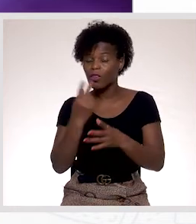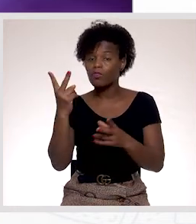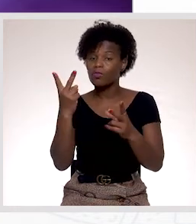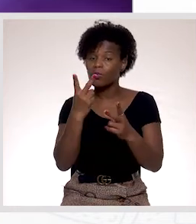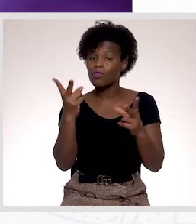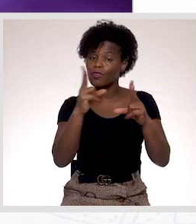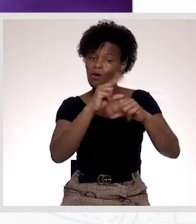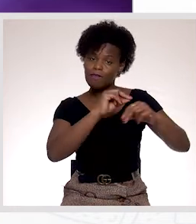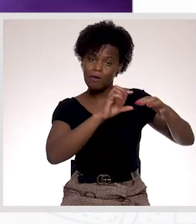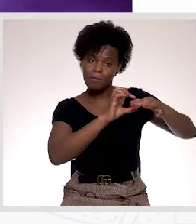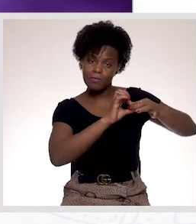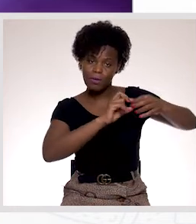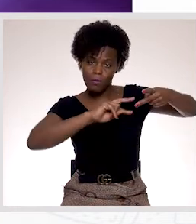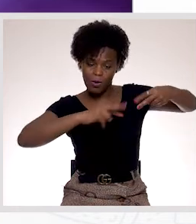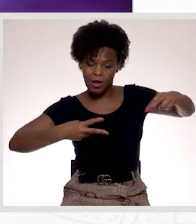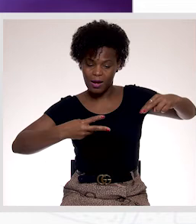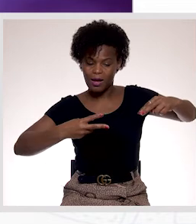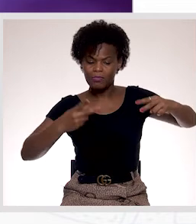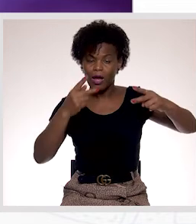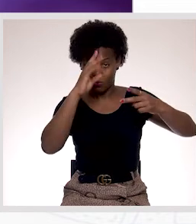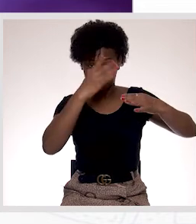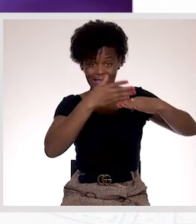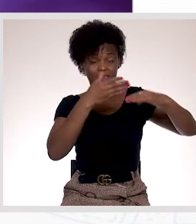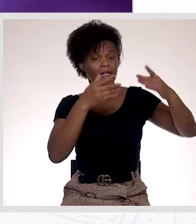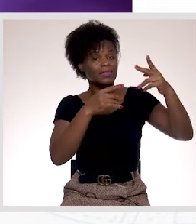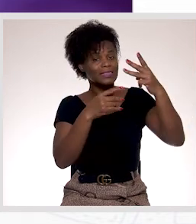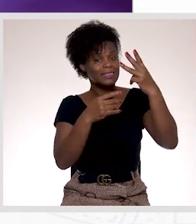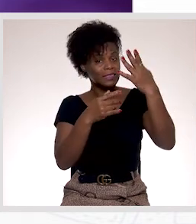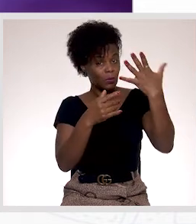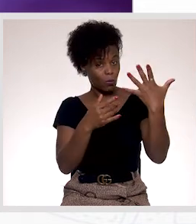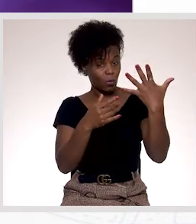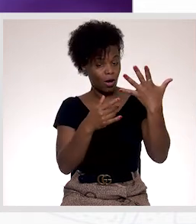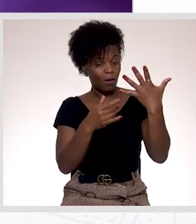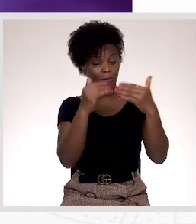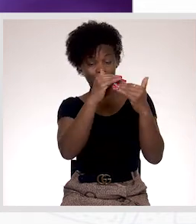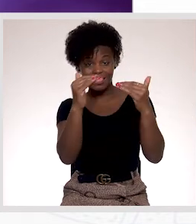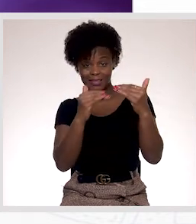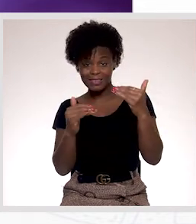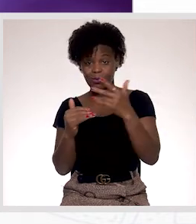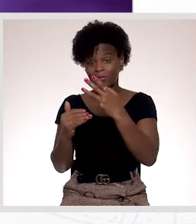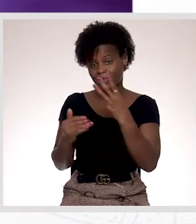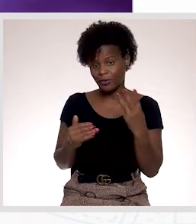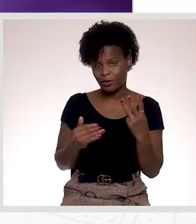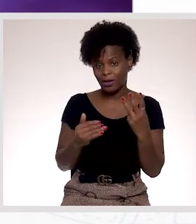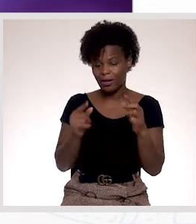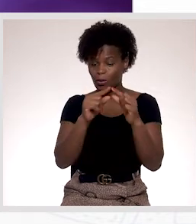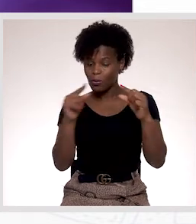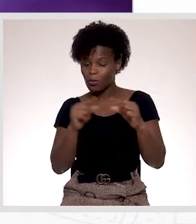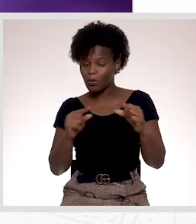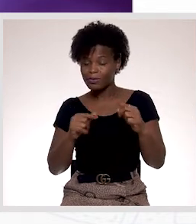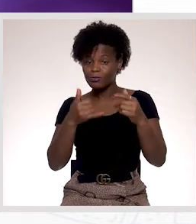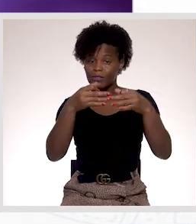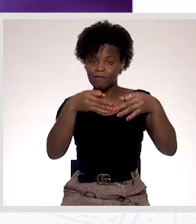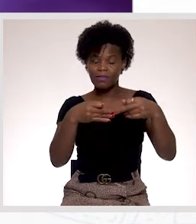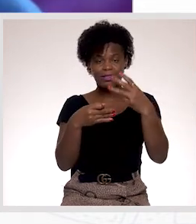moléculas. A replicação do DNA ocorre em 5' para a direção 3', adicionando novos nucleotídeos ao final de